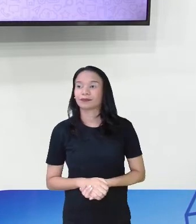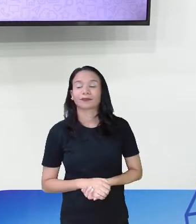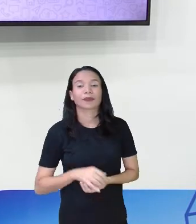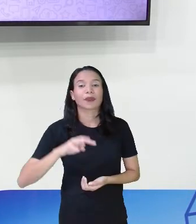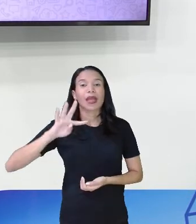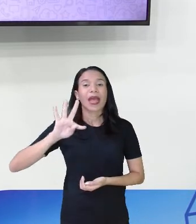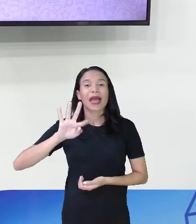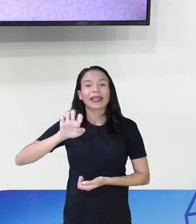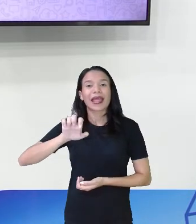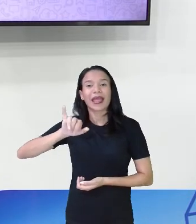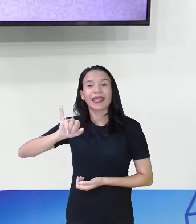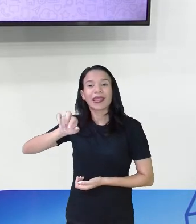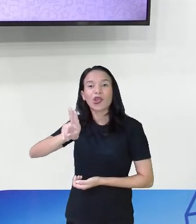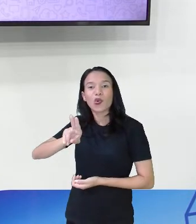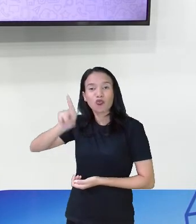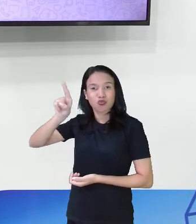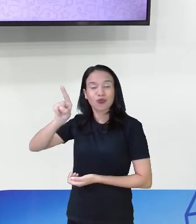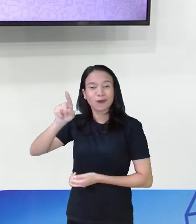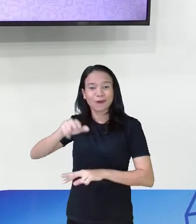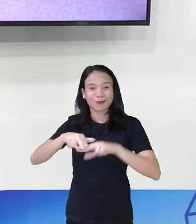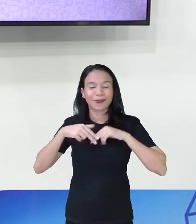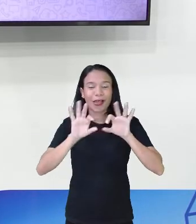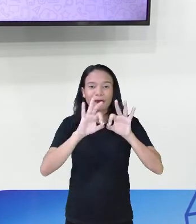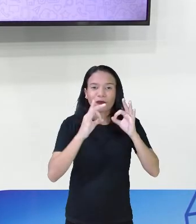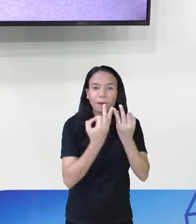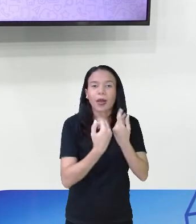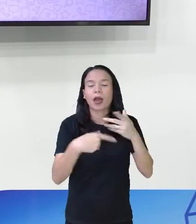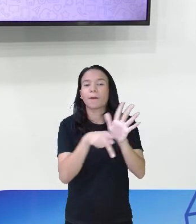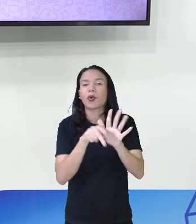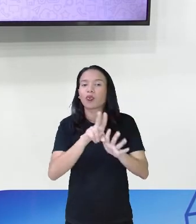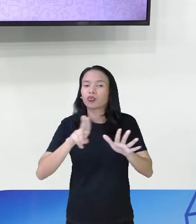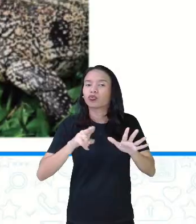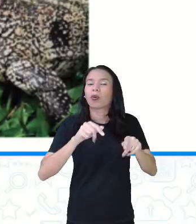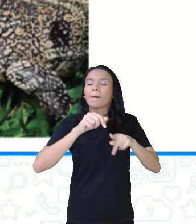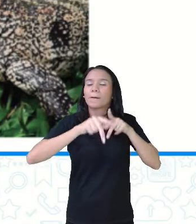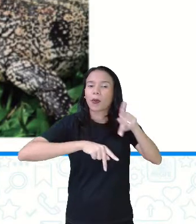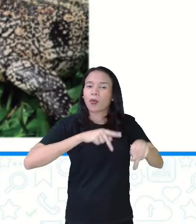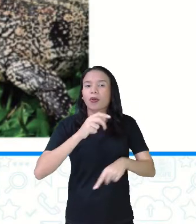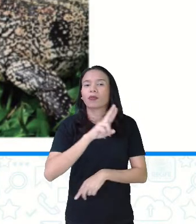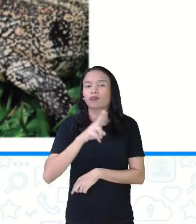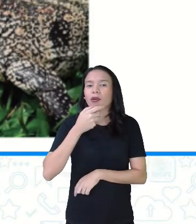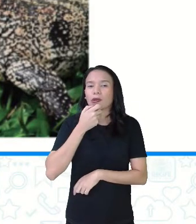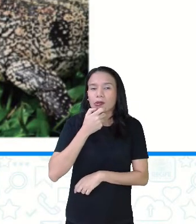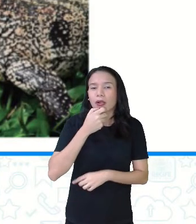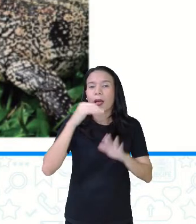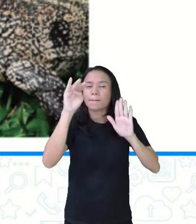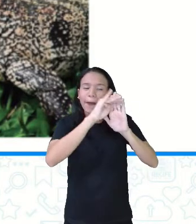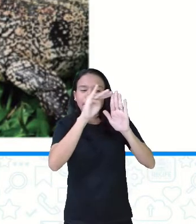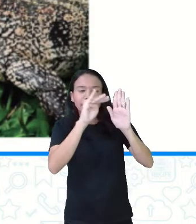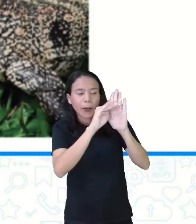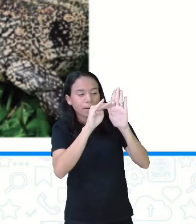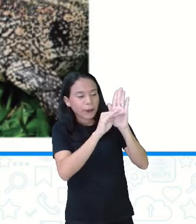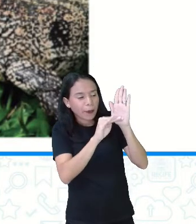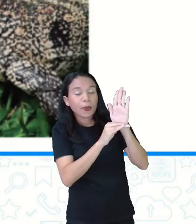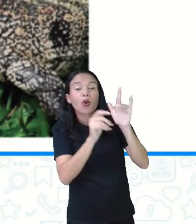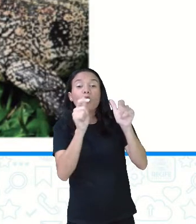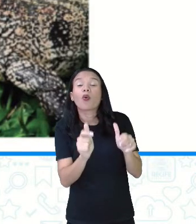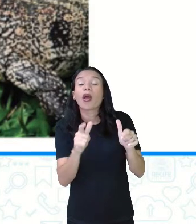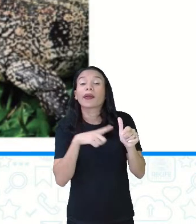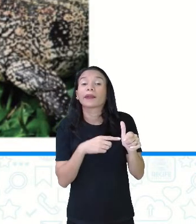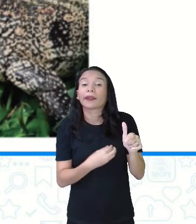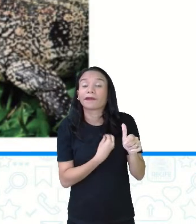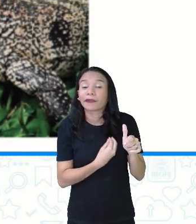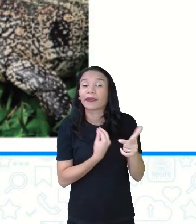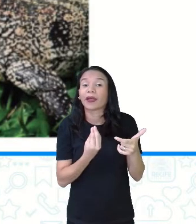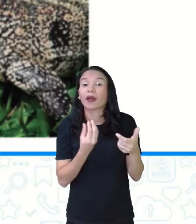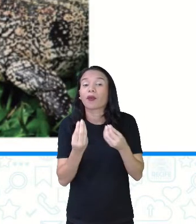o TU. Aí vem a família, o nome popular, nome em inglês, nome científico, onde é encontrado esse animalzinho,